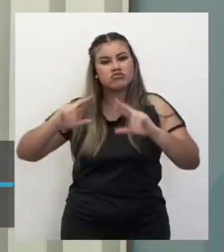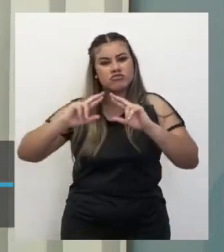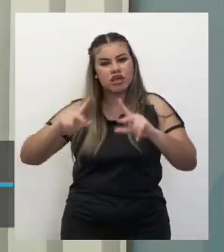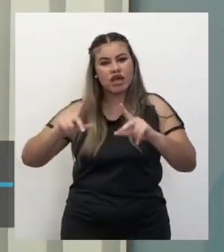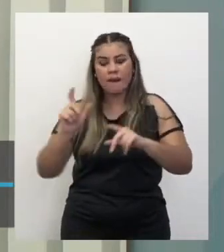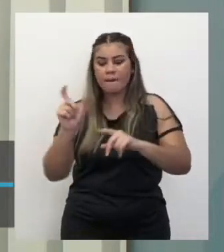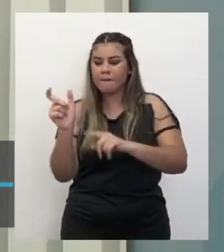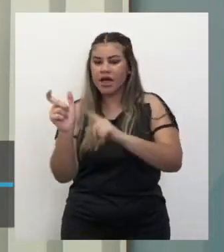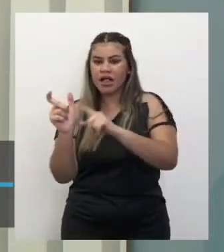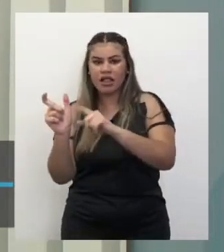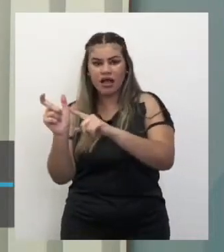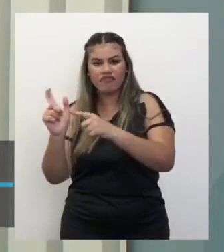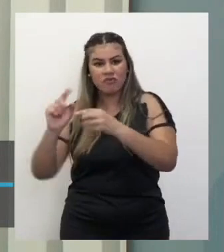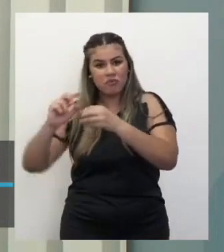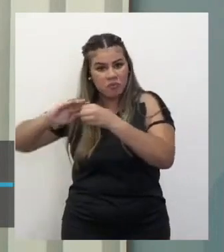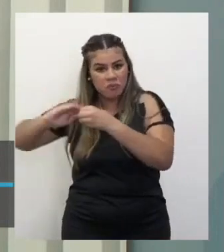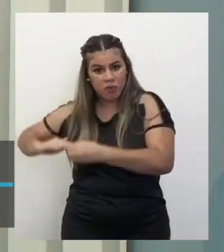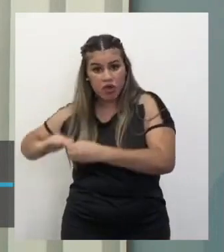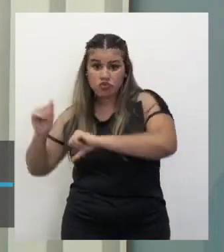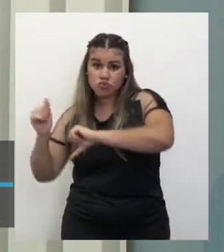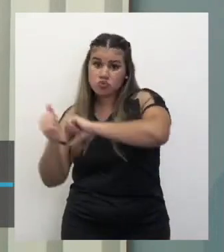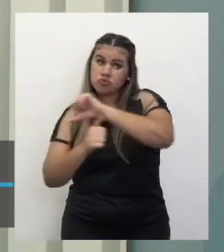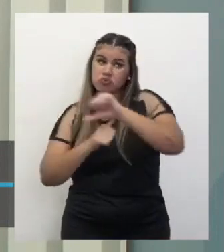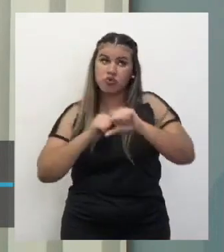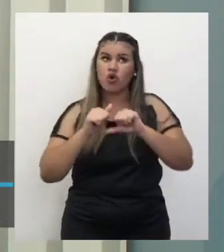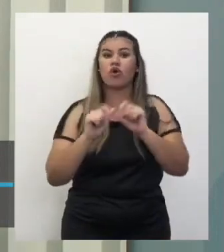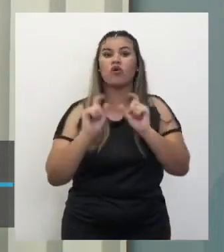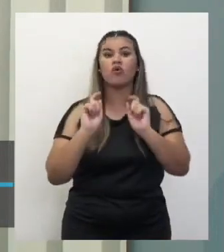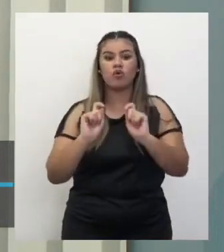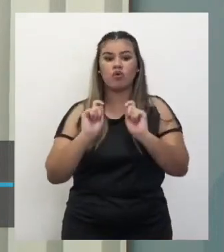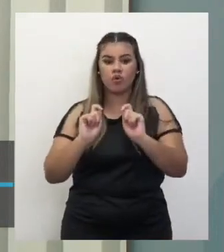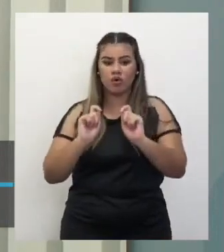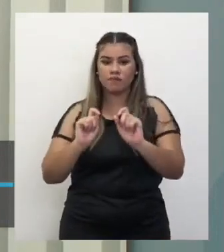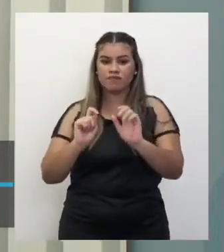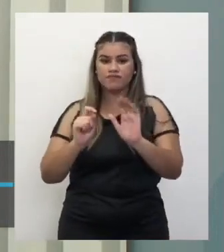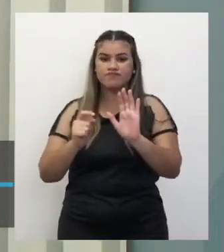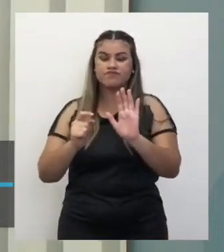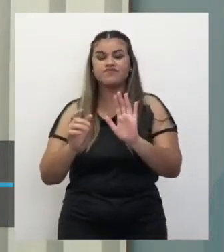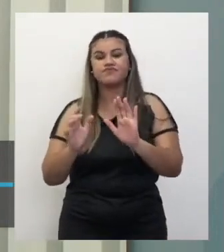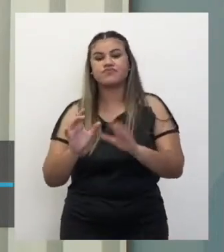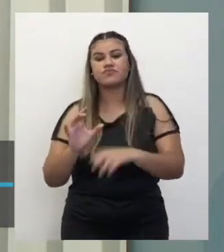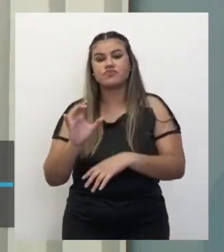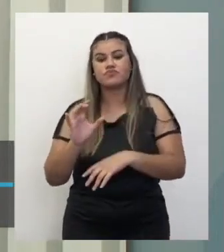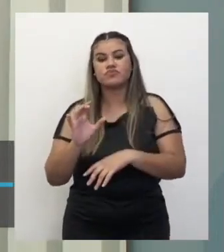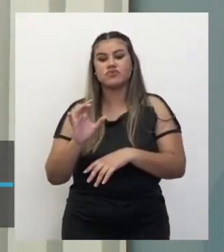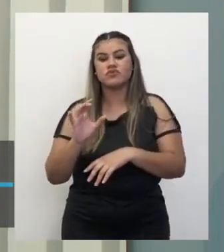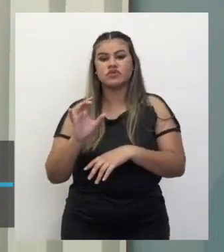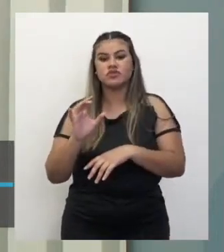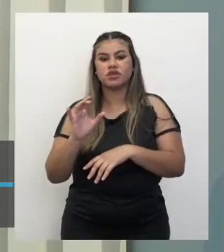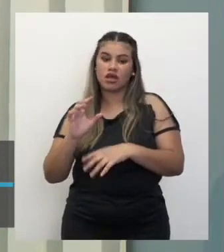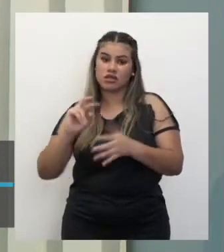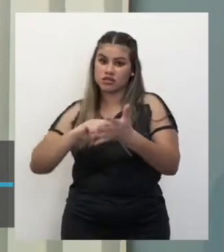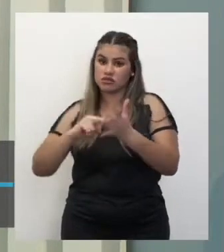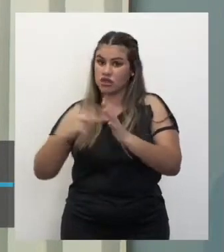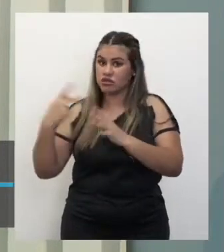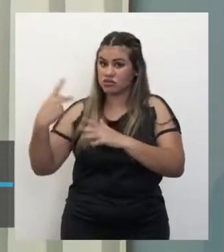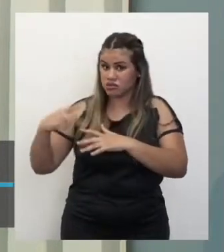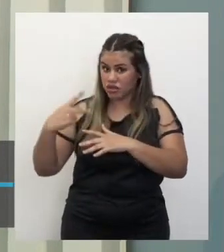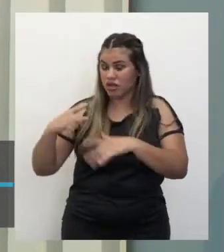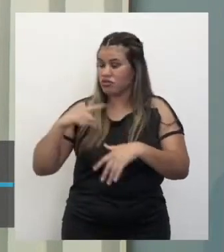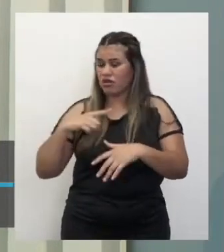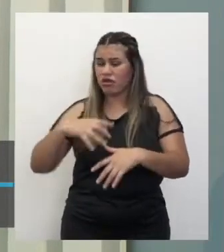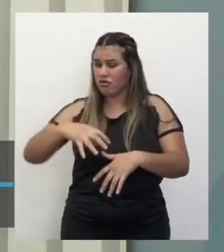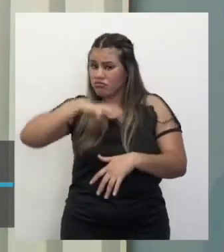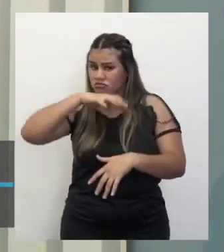perde em denotação, né? Posso dizer assim, ela ganha em conotação. Ela tem o sentido dela, o bicho, todo mundo sabe que é um